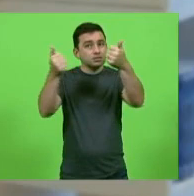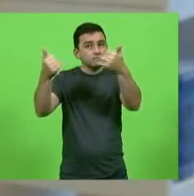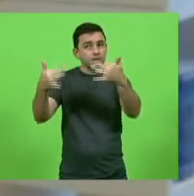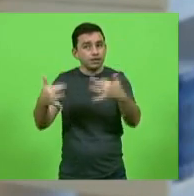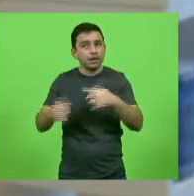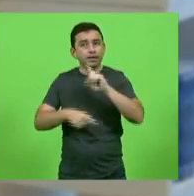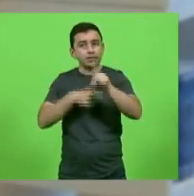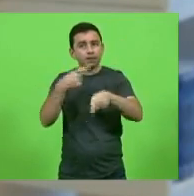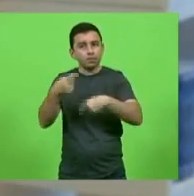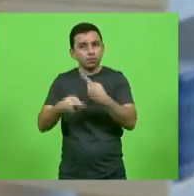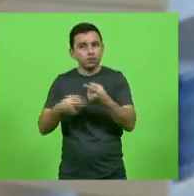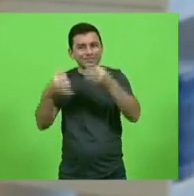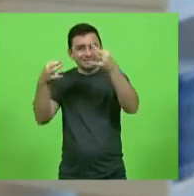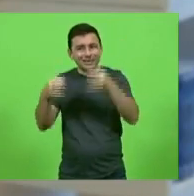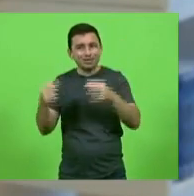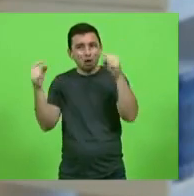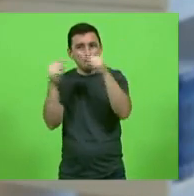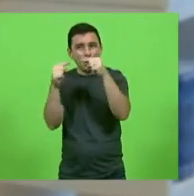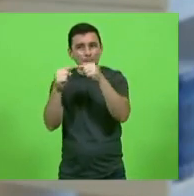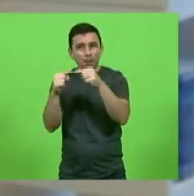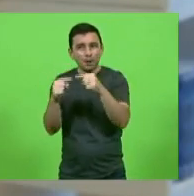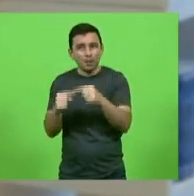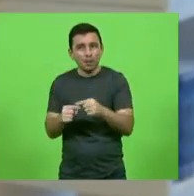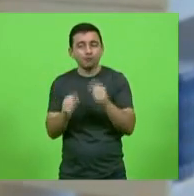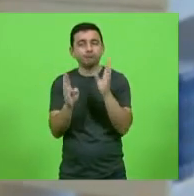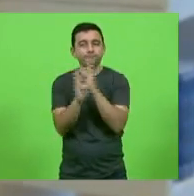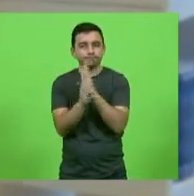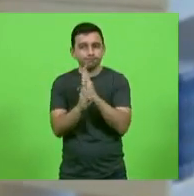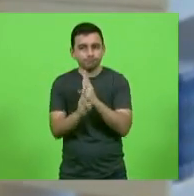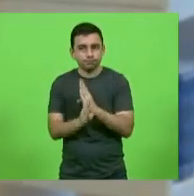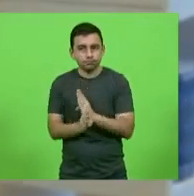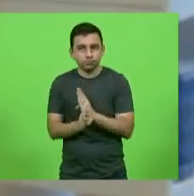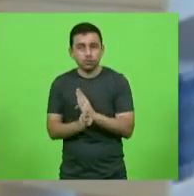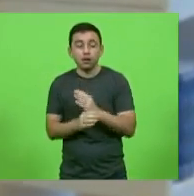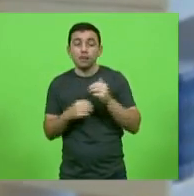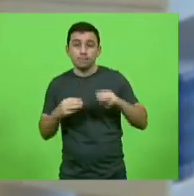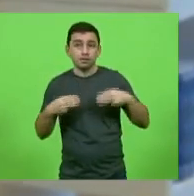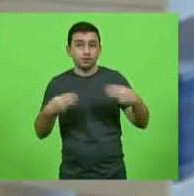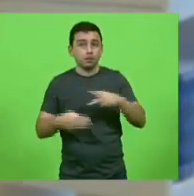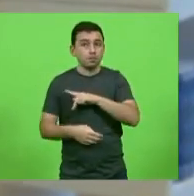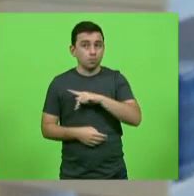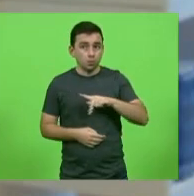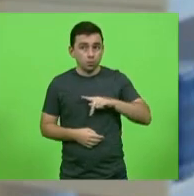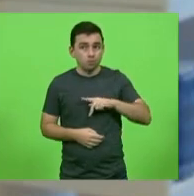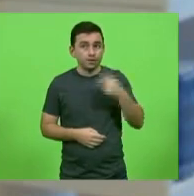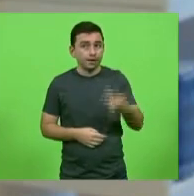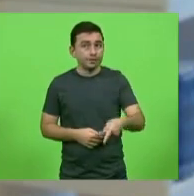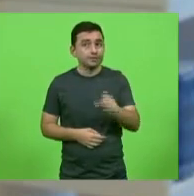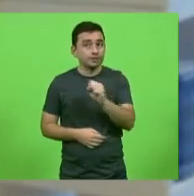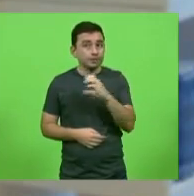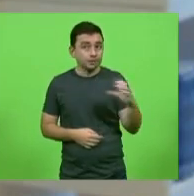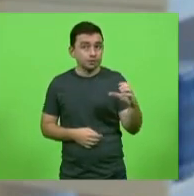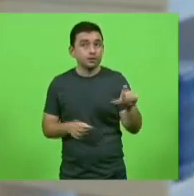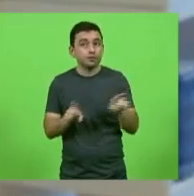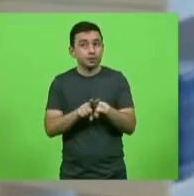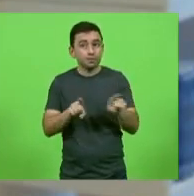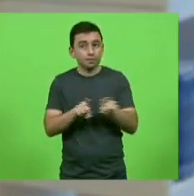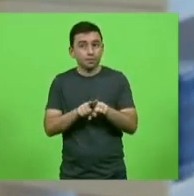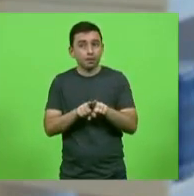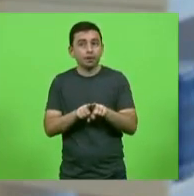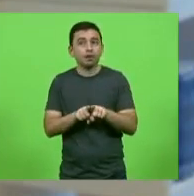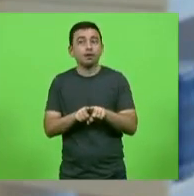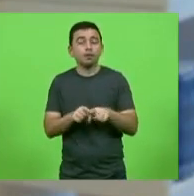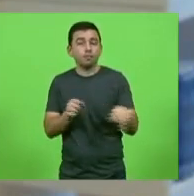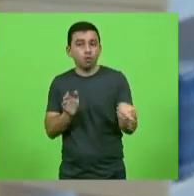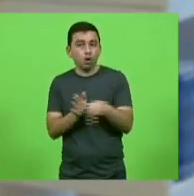seja, referendadas pela investigação feita tanto pelo Ministério Público do Estado de Santa Catarina quanto pela própria